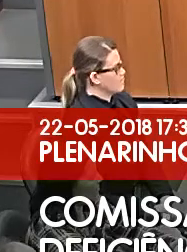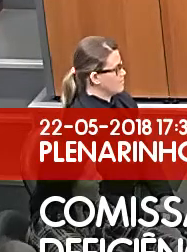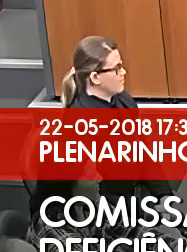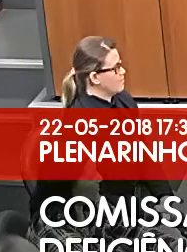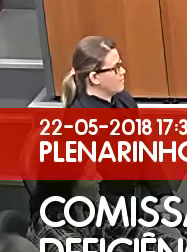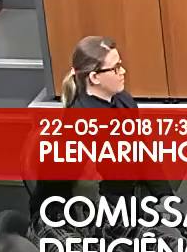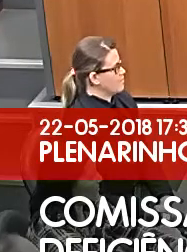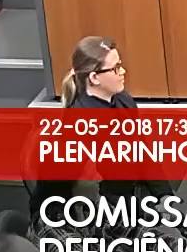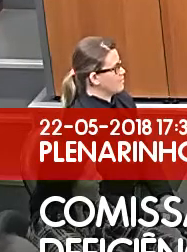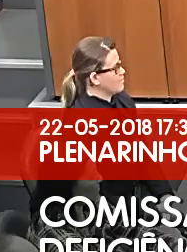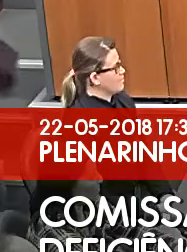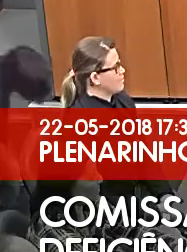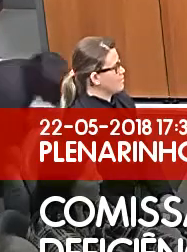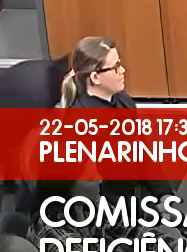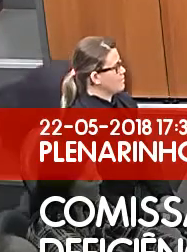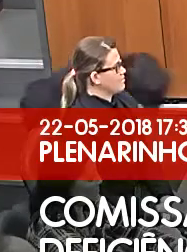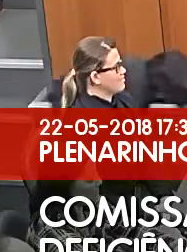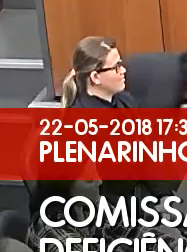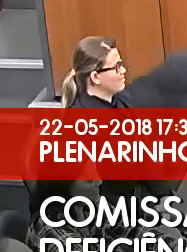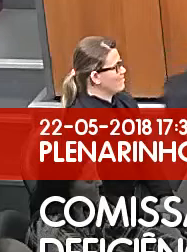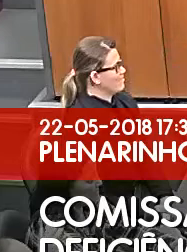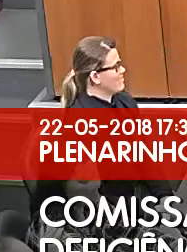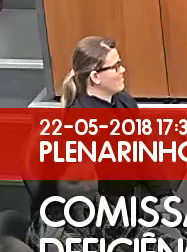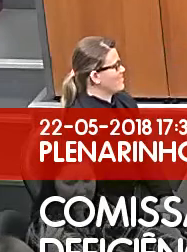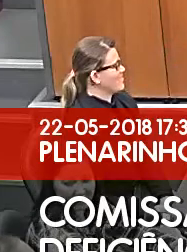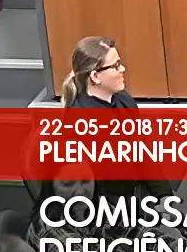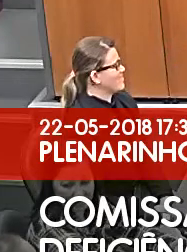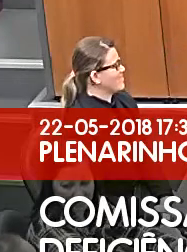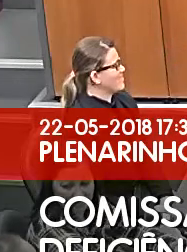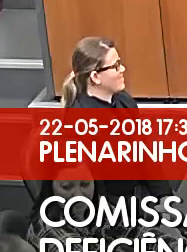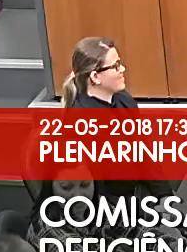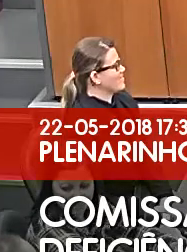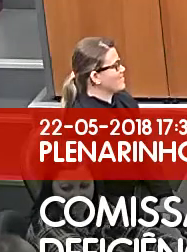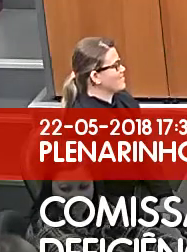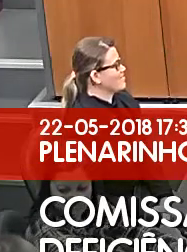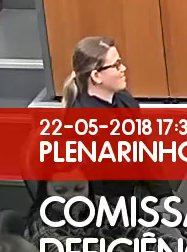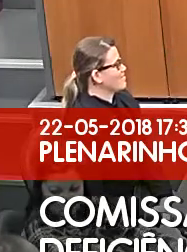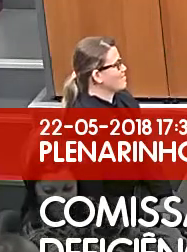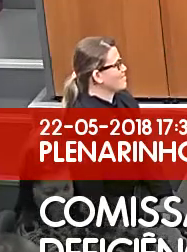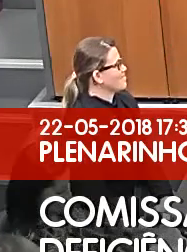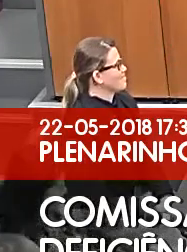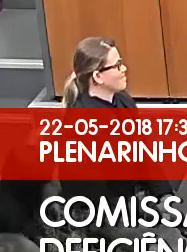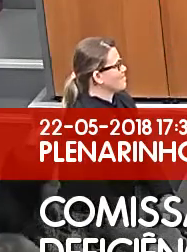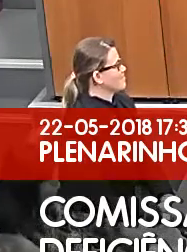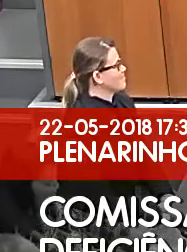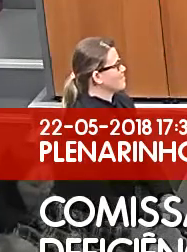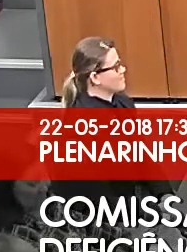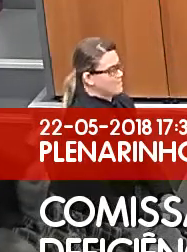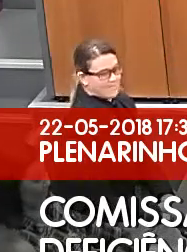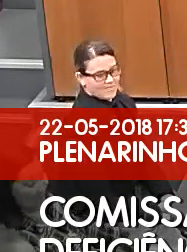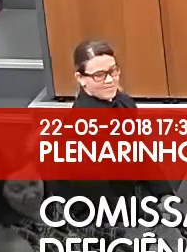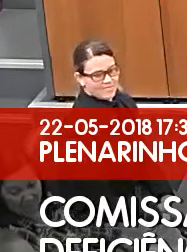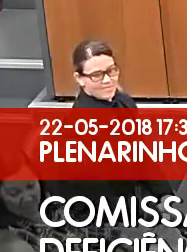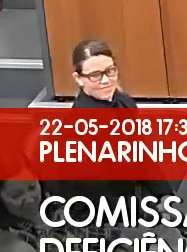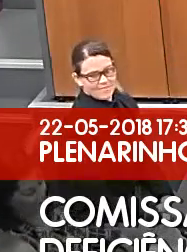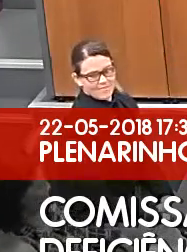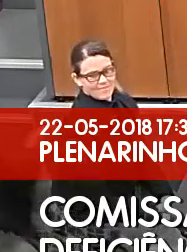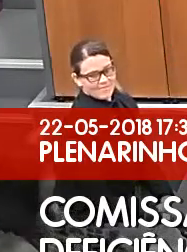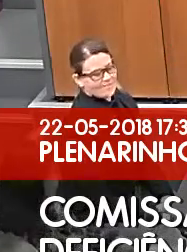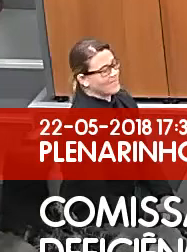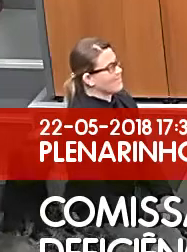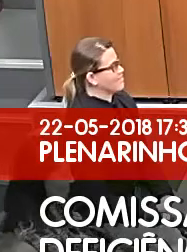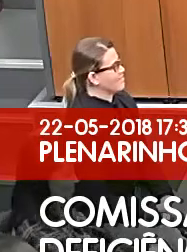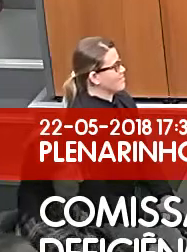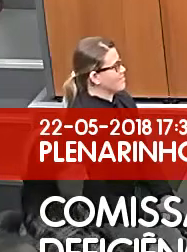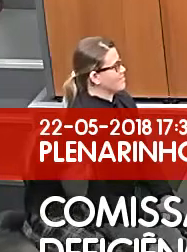Grace, né? É uma guerreira. Eu falo com ela que ela é meu escudo, né? Onde eu estou, né? Quando eu estou sozinha, ela está